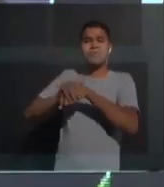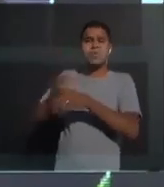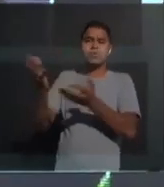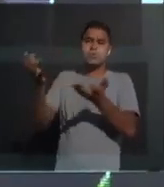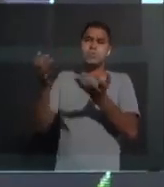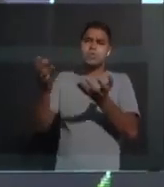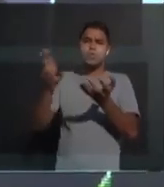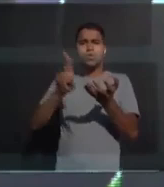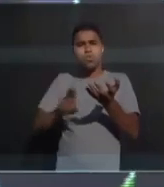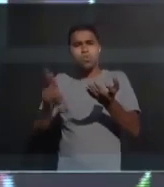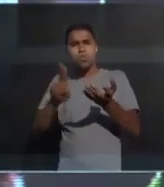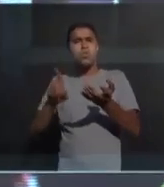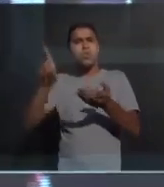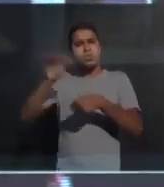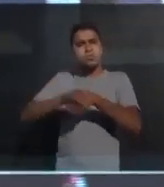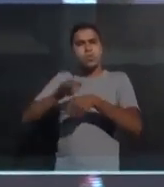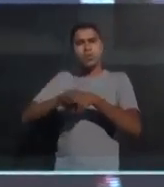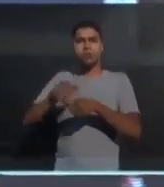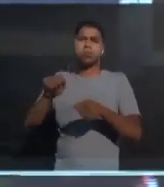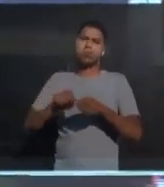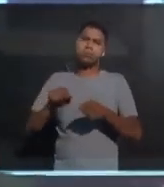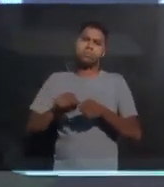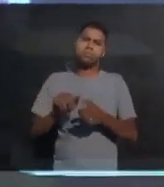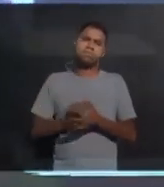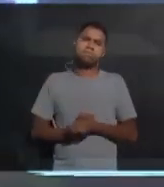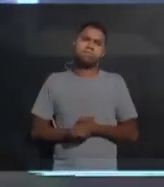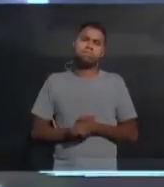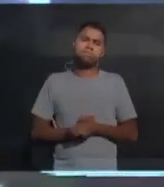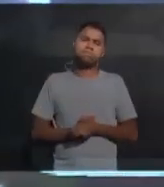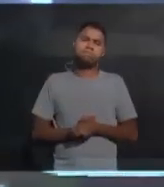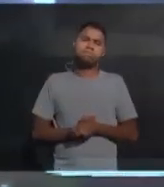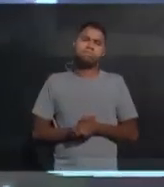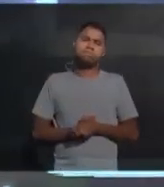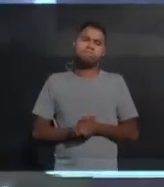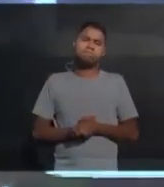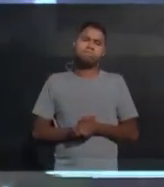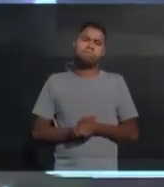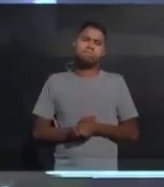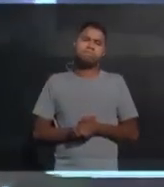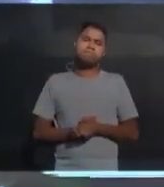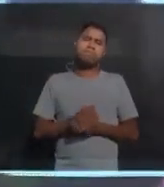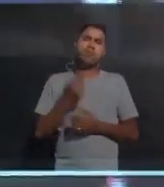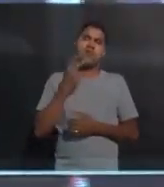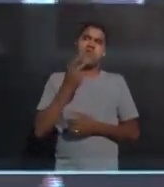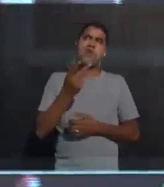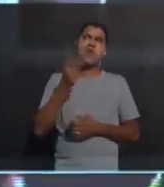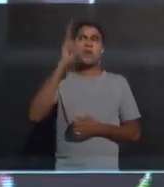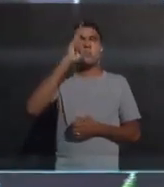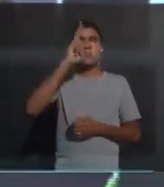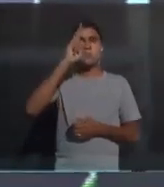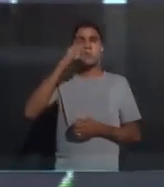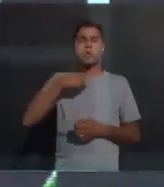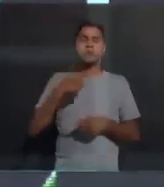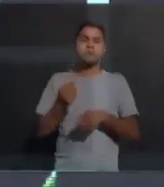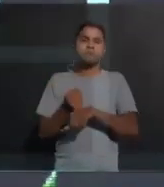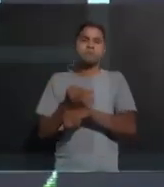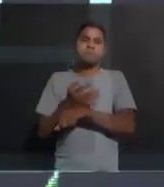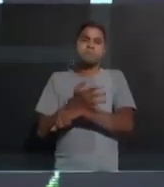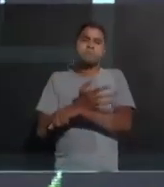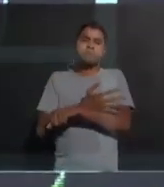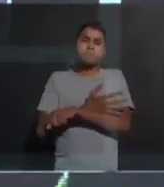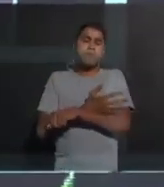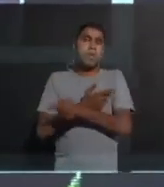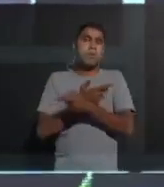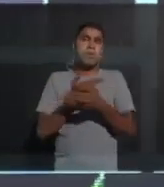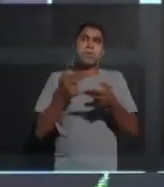usa quem faz e aí eu falo da minha história me emociono porque a história da gente é a